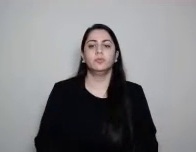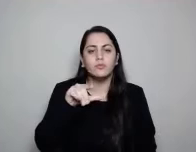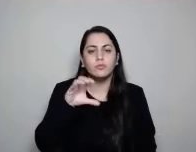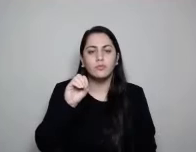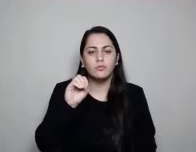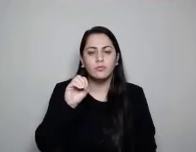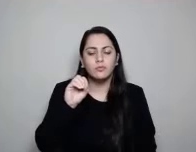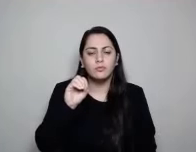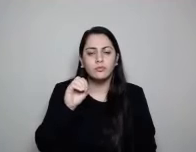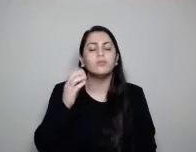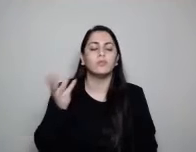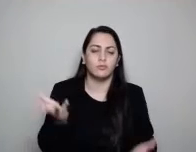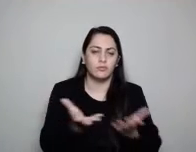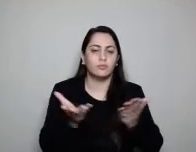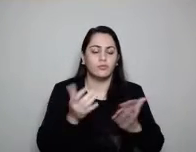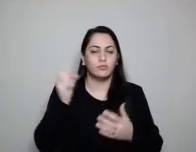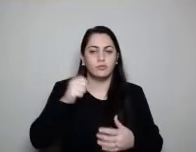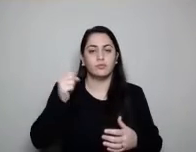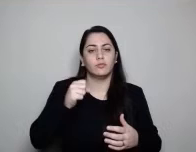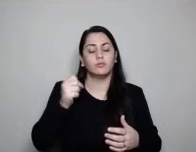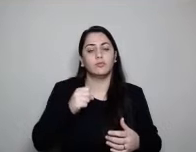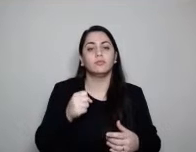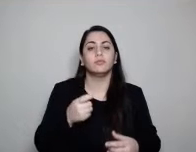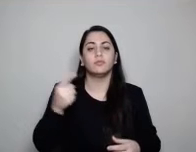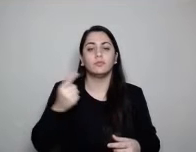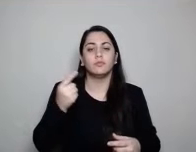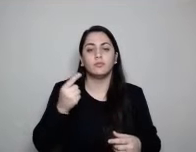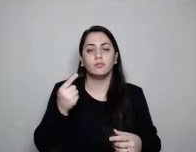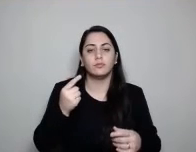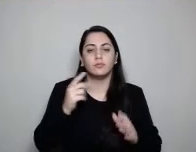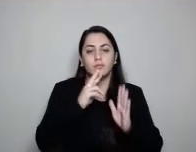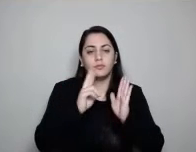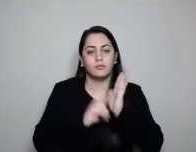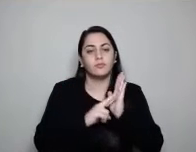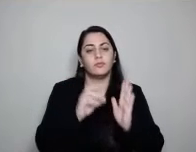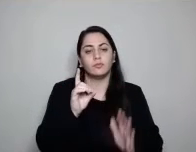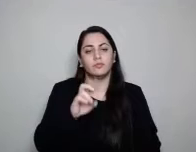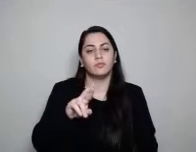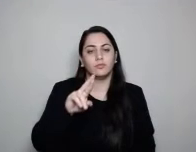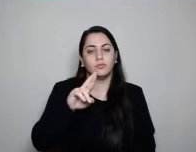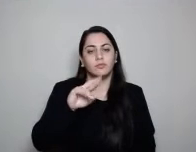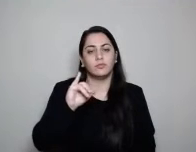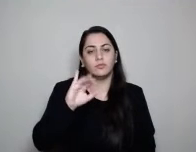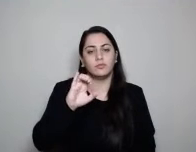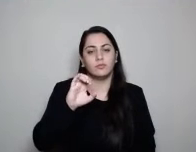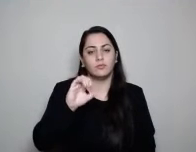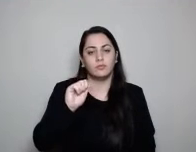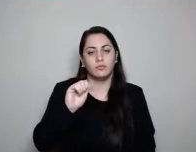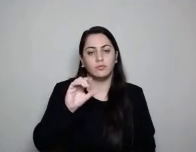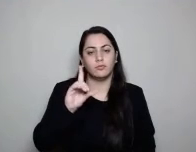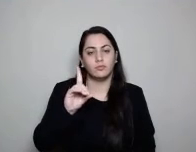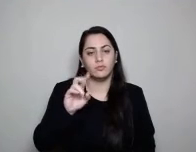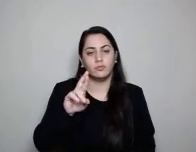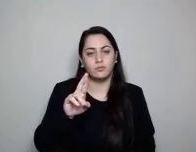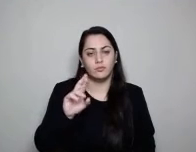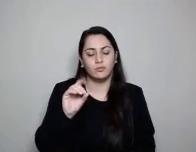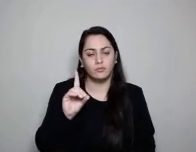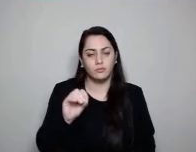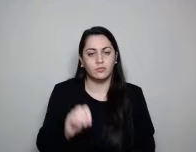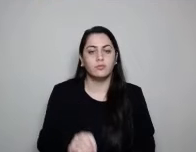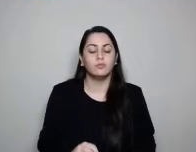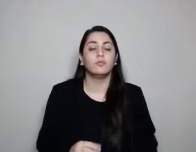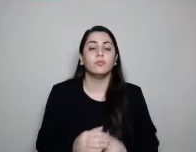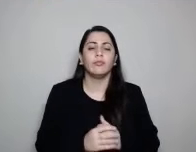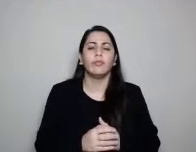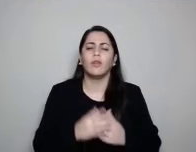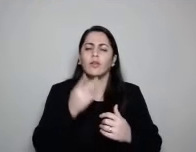Pela ordem. Primeiro, o relator, doutor Ricardo Tinô. Pronto. Presidente, eu gostaria de esclarecer, muito brevemente, que,